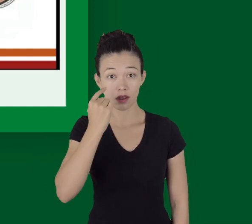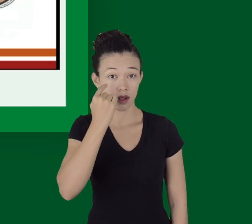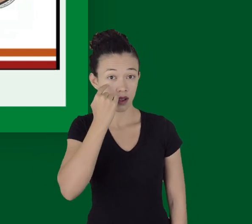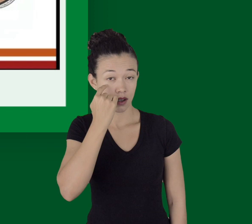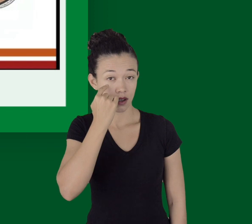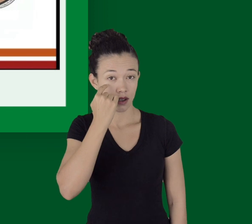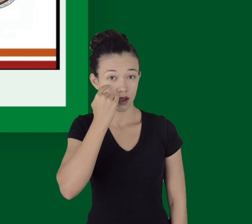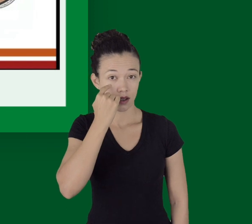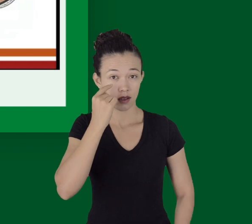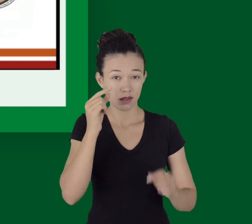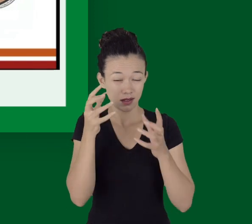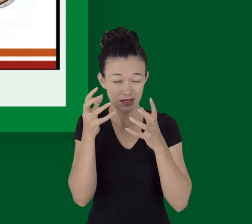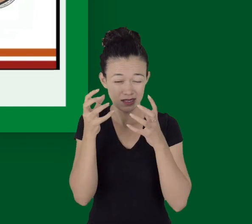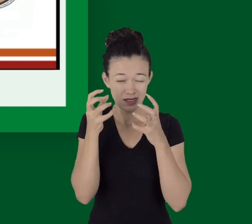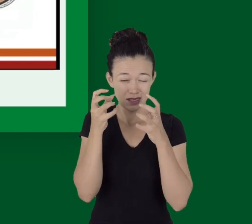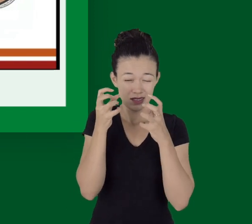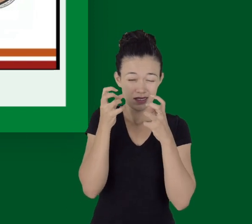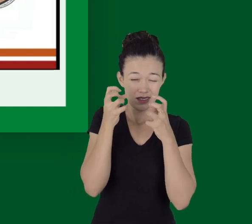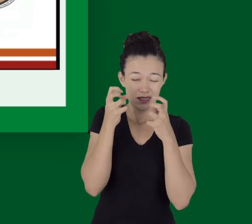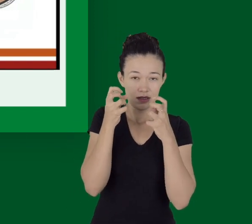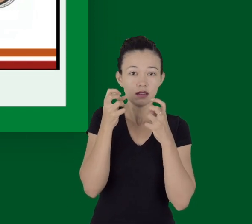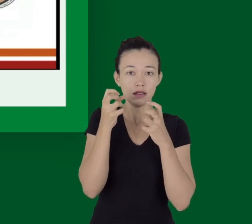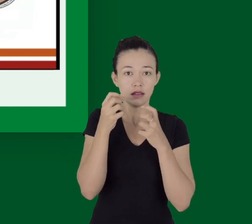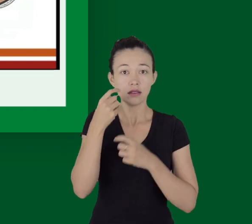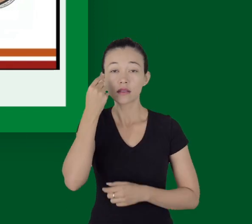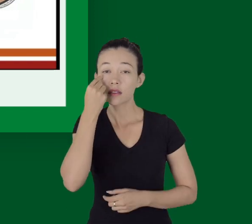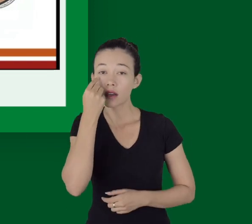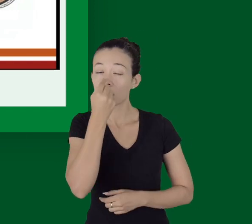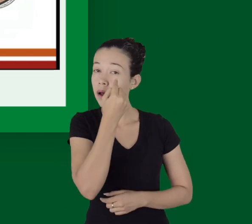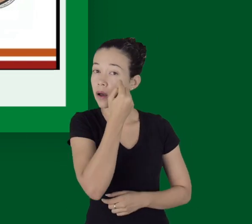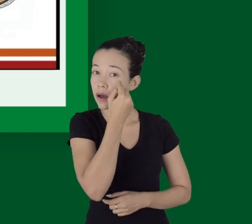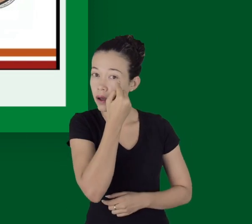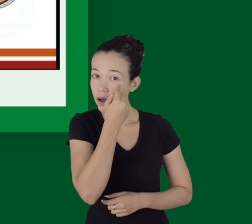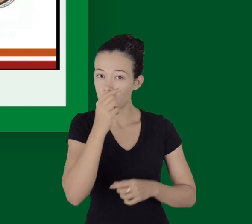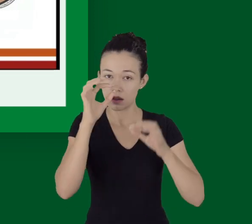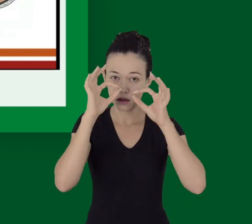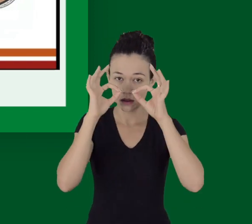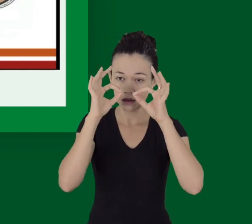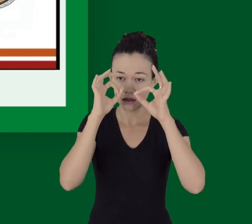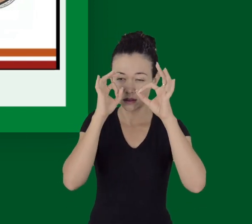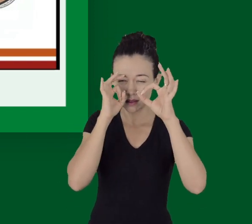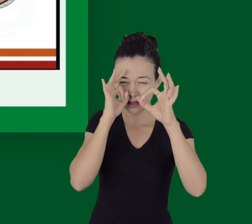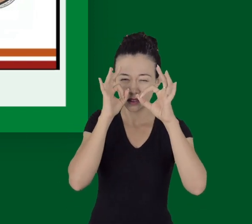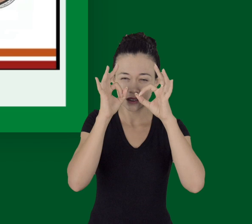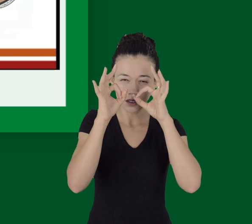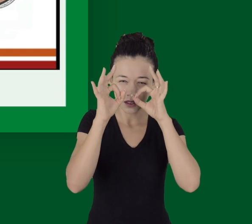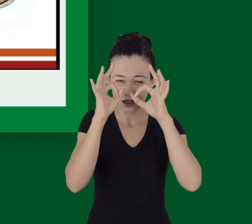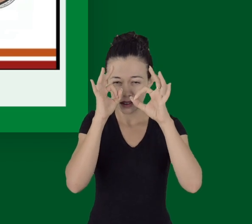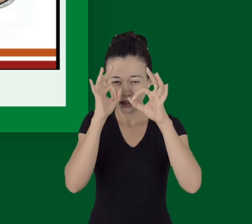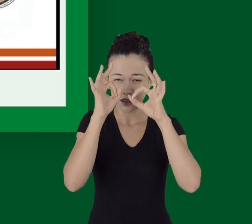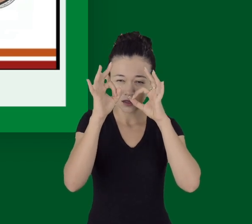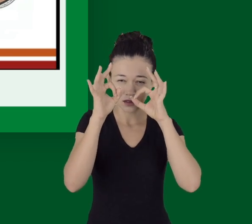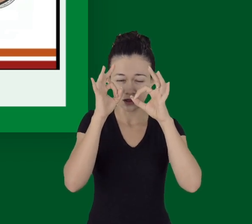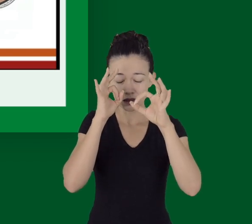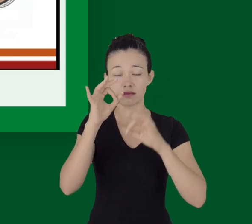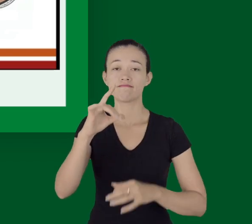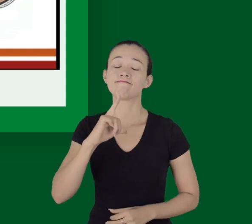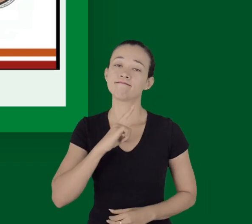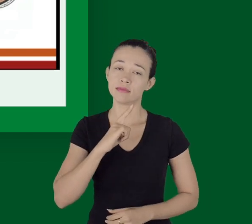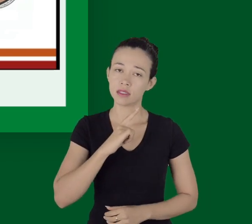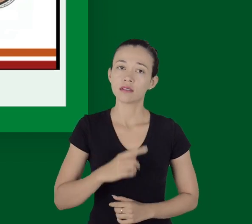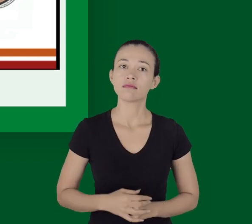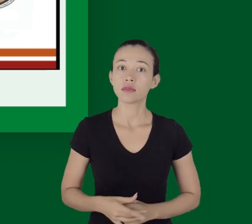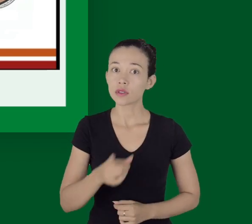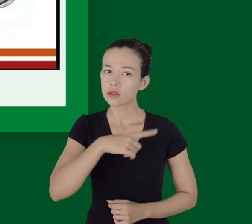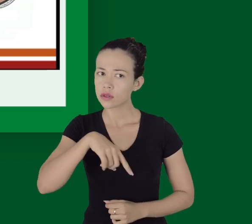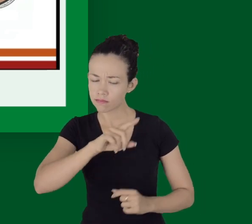nervo oculomotor. No momento que comprime o nervo oculomotor, você já tem alterações populares. Então, nível de alerta importante que pode ocorrer